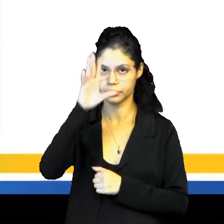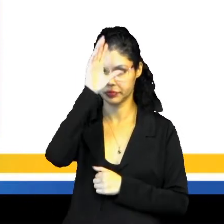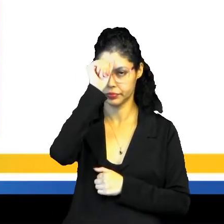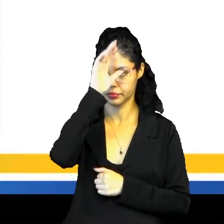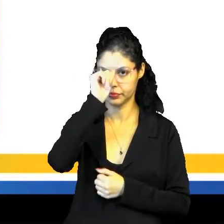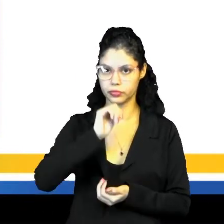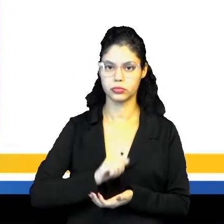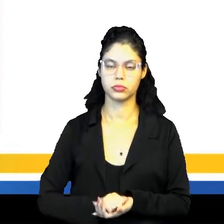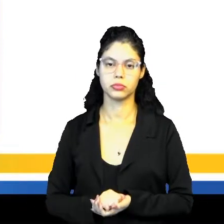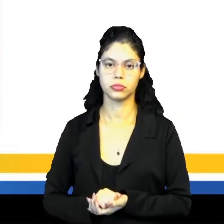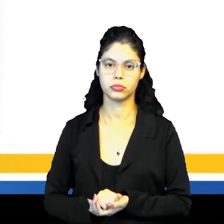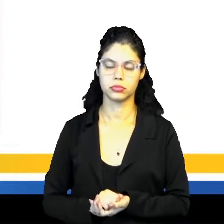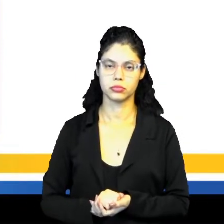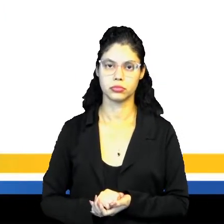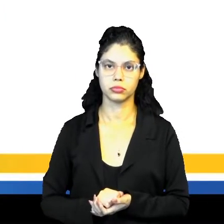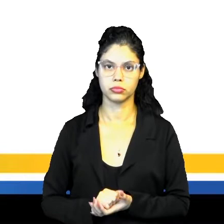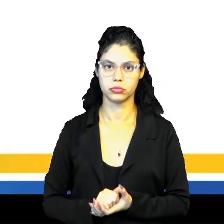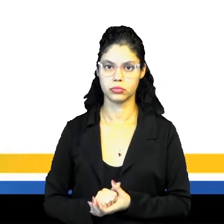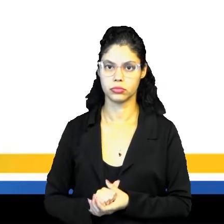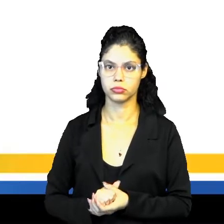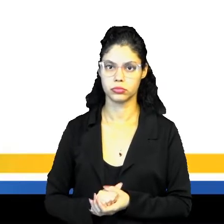aprender, aprendido.